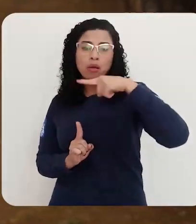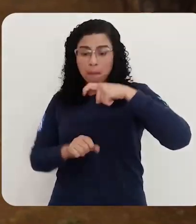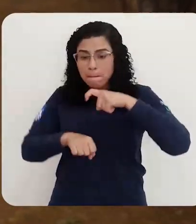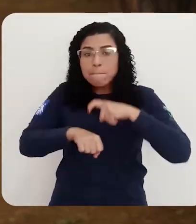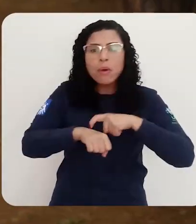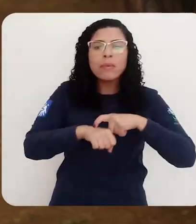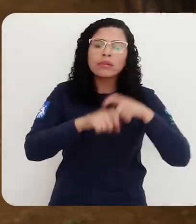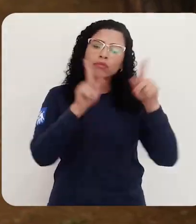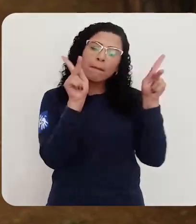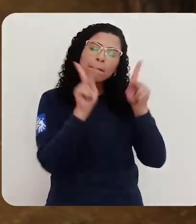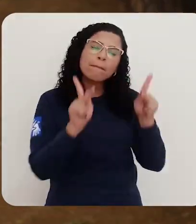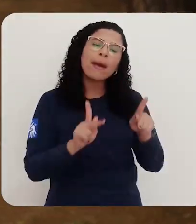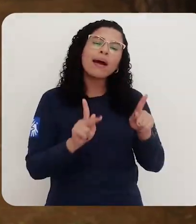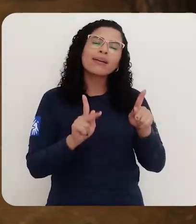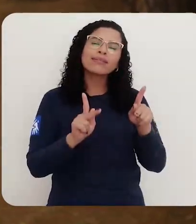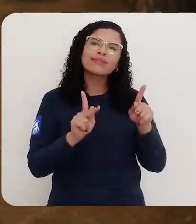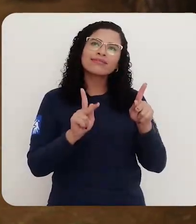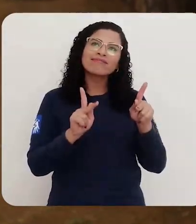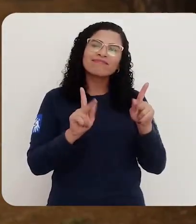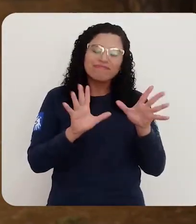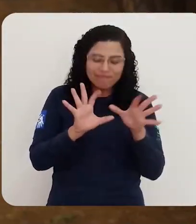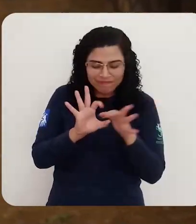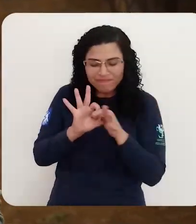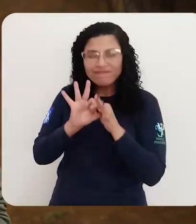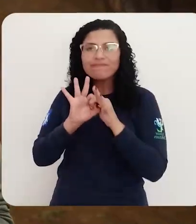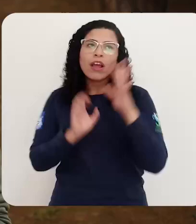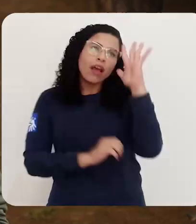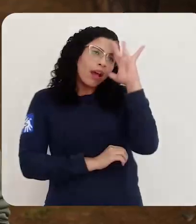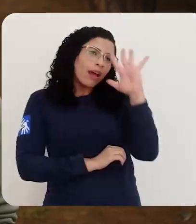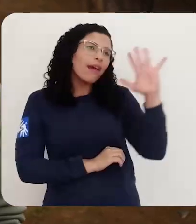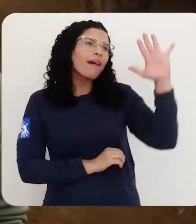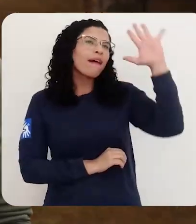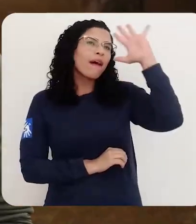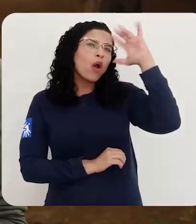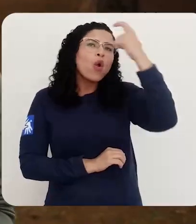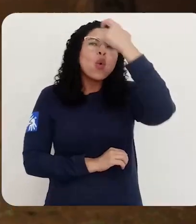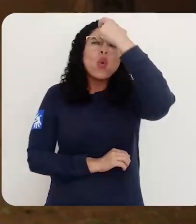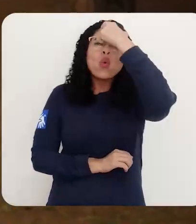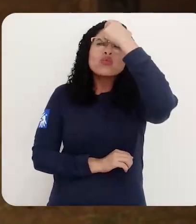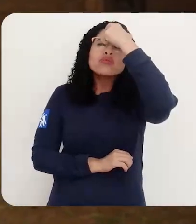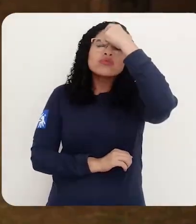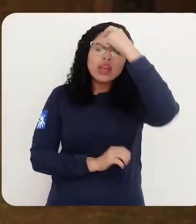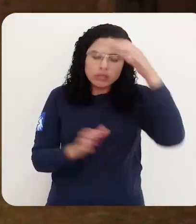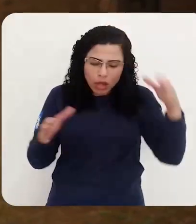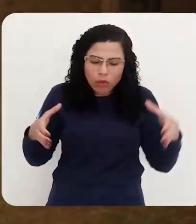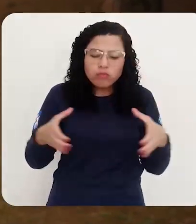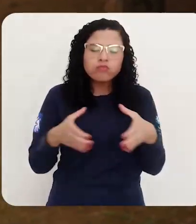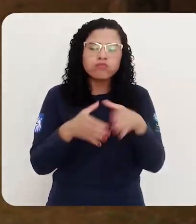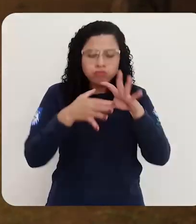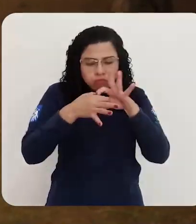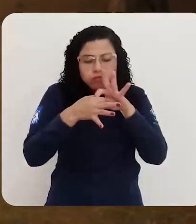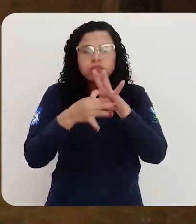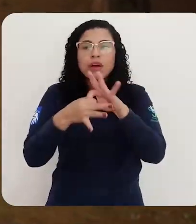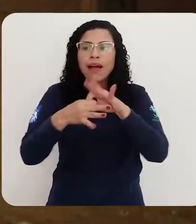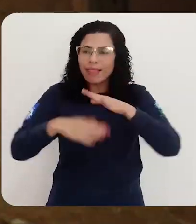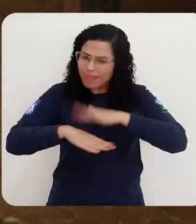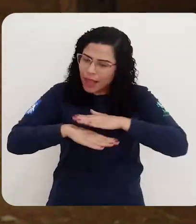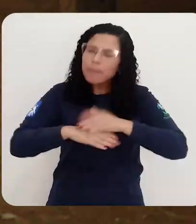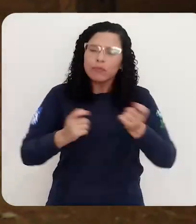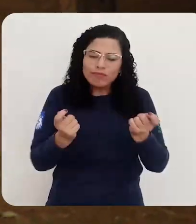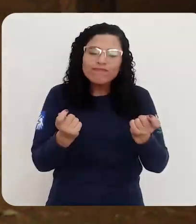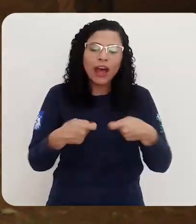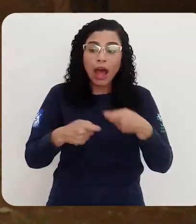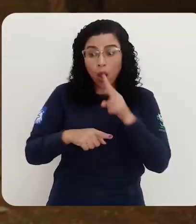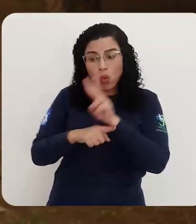Tenha um instante com a paz e a harmonia. Reflita e pense para uma consciência coletiva.